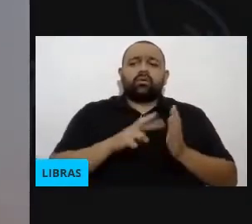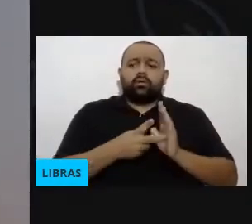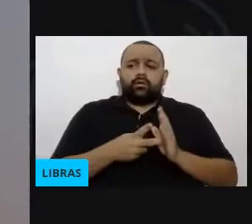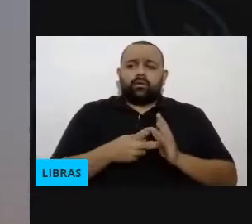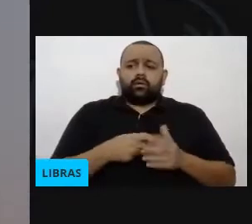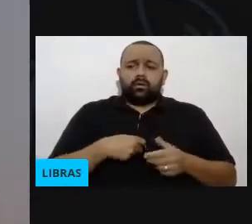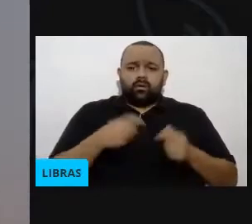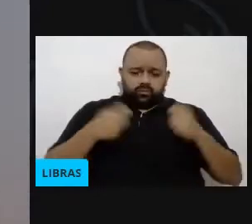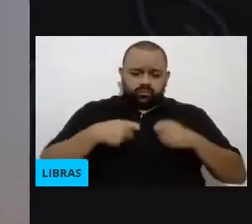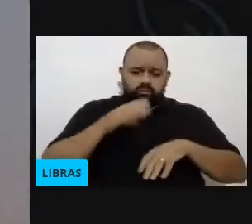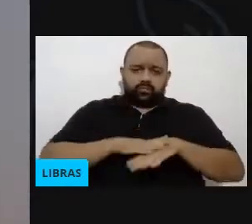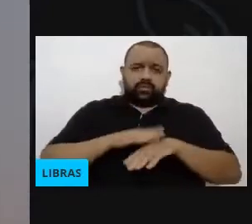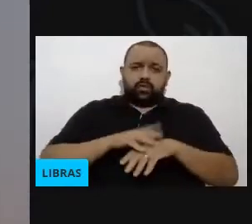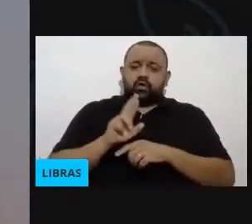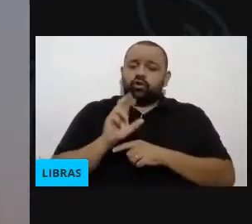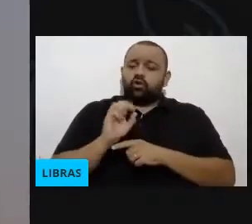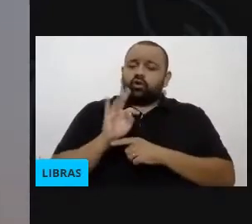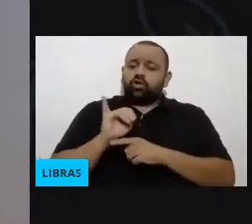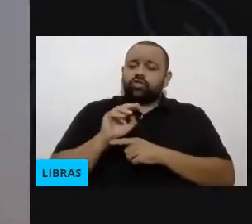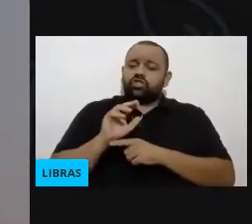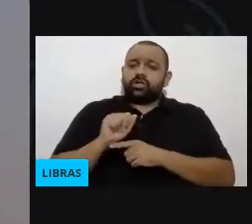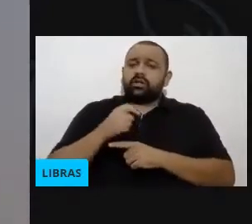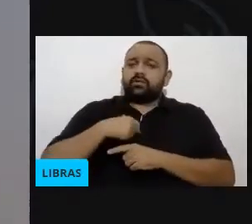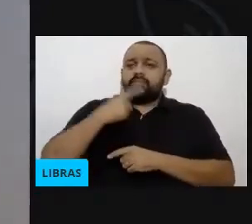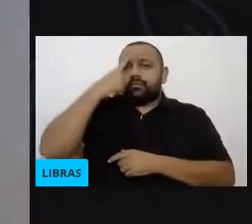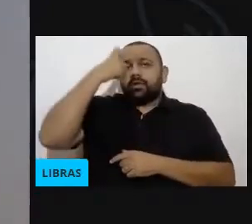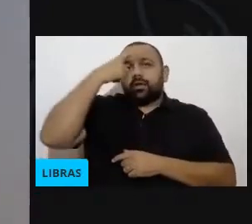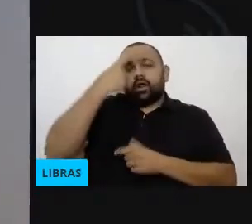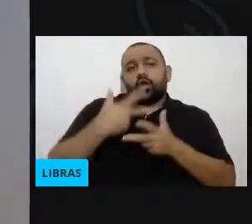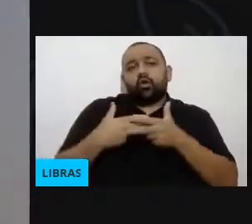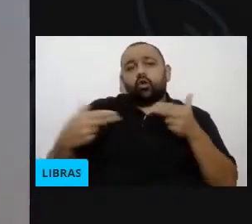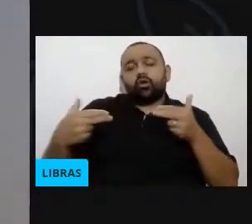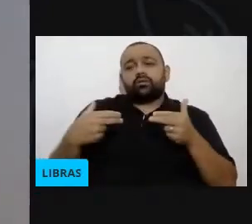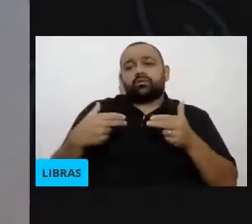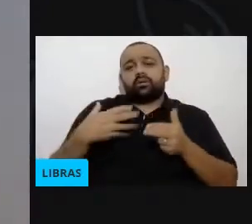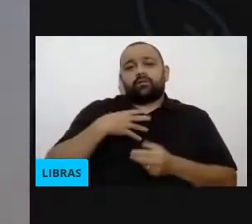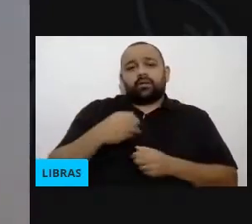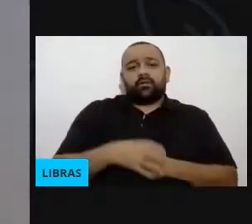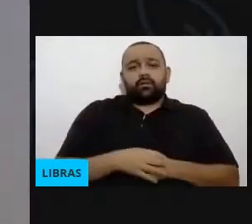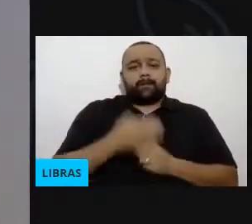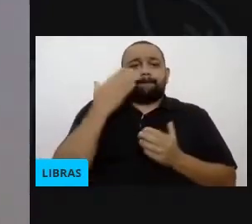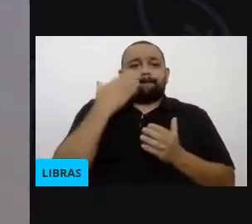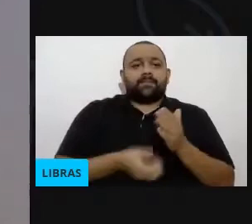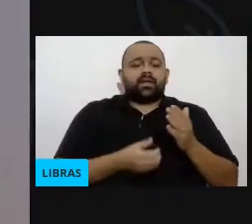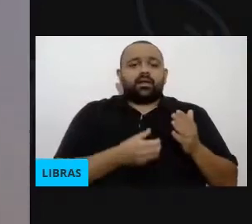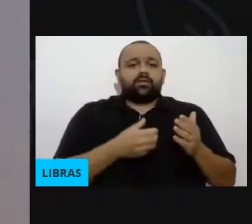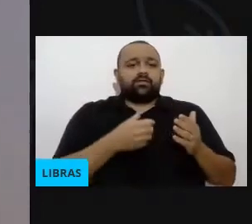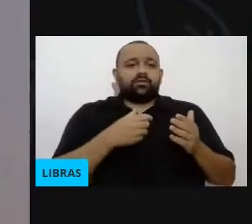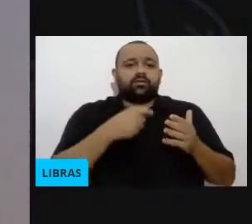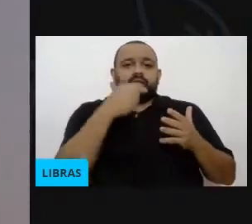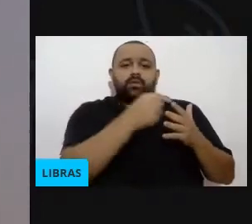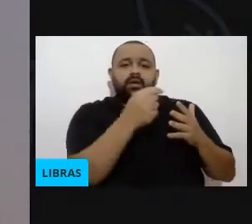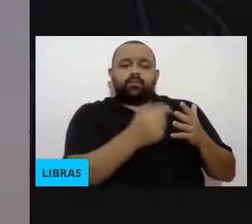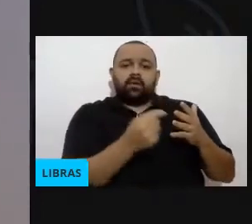criar rotina para o meu filho. É isso. Ele perde totalmente a rotina, uma rotina